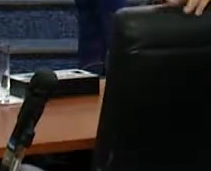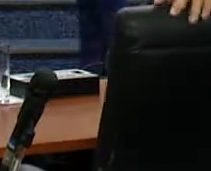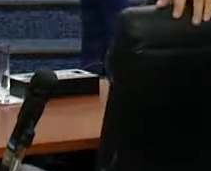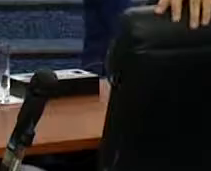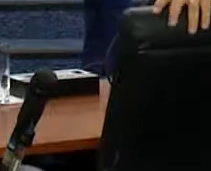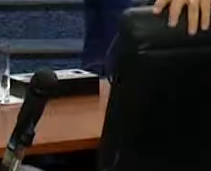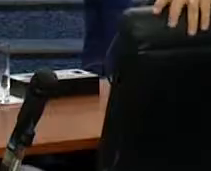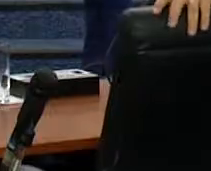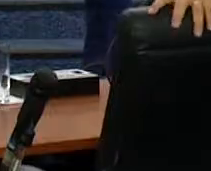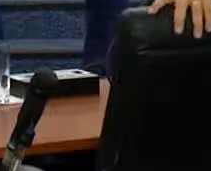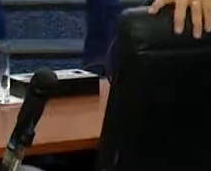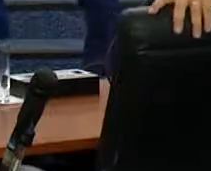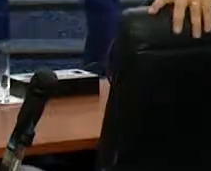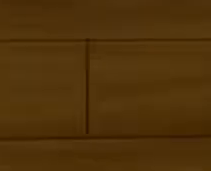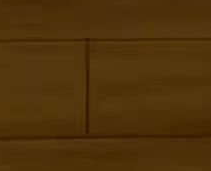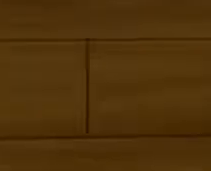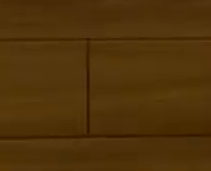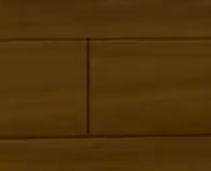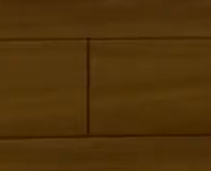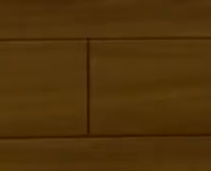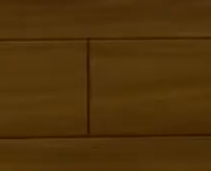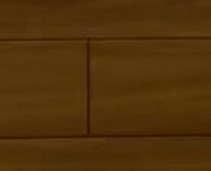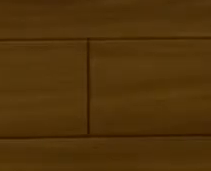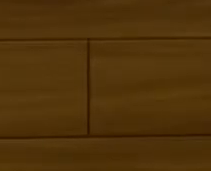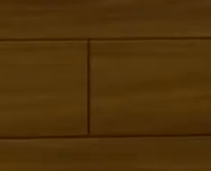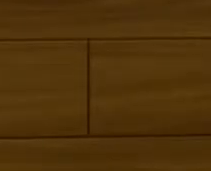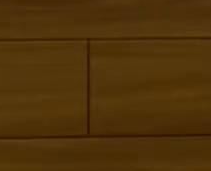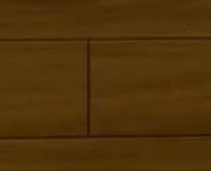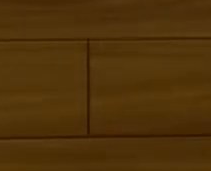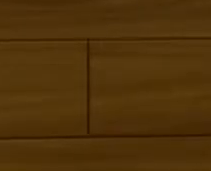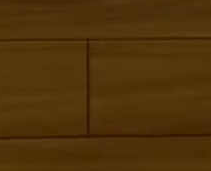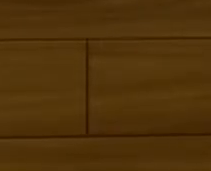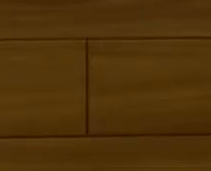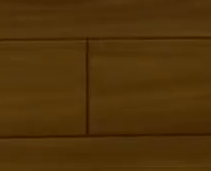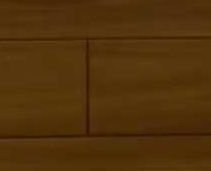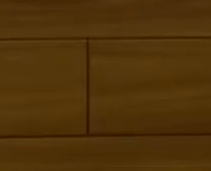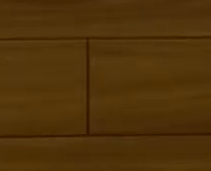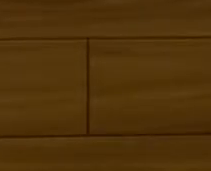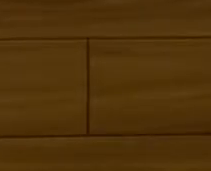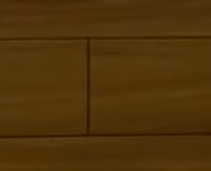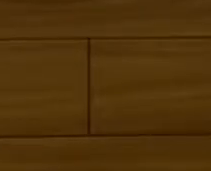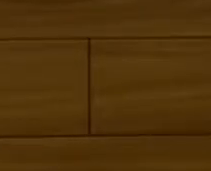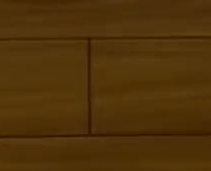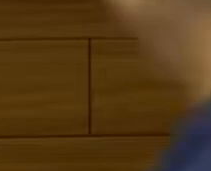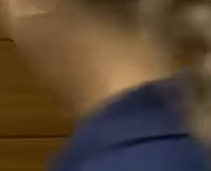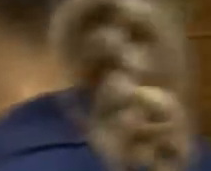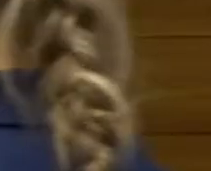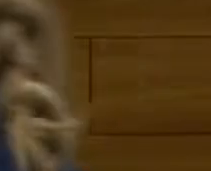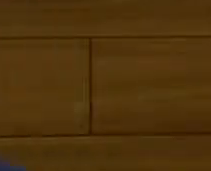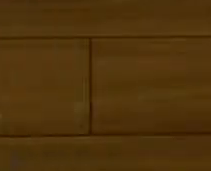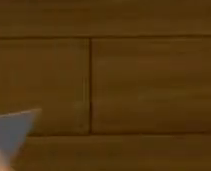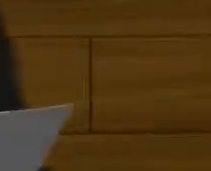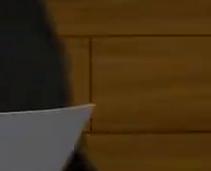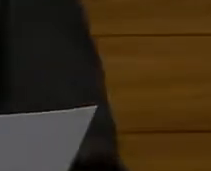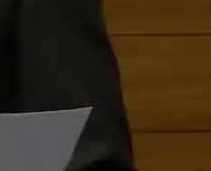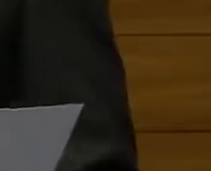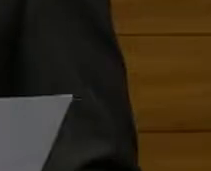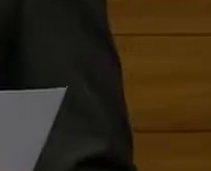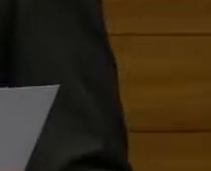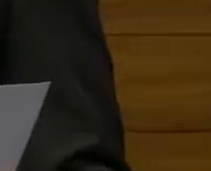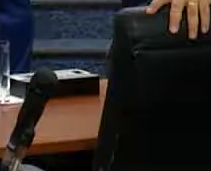gente. Agora eu chamo aqui à frente a Jocely. Cadê Jocely? Aê, Jocely!